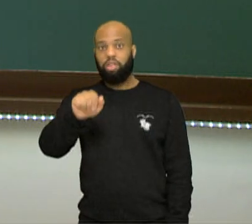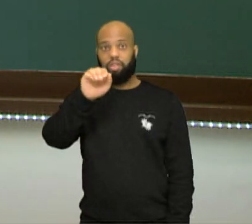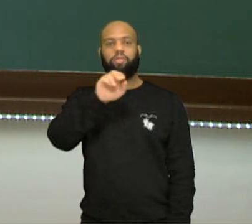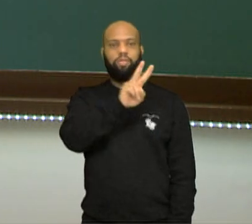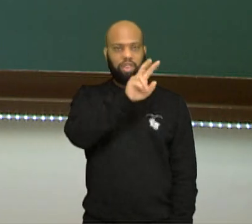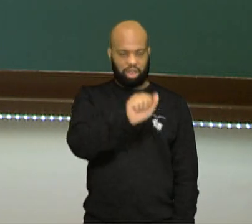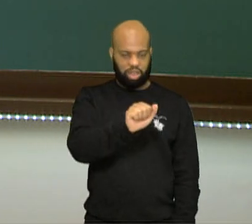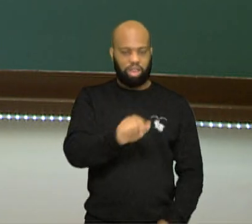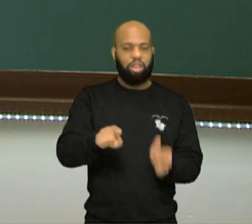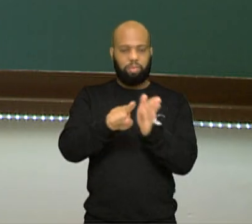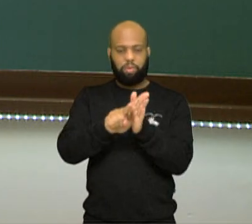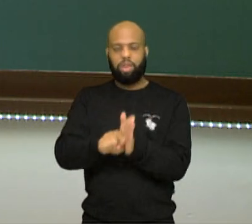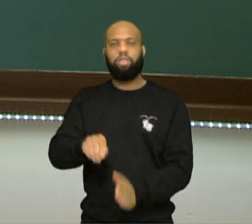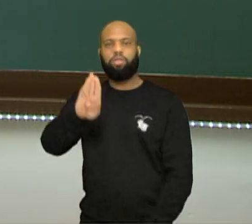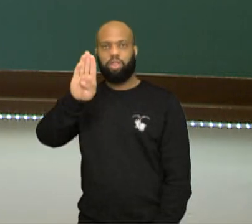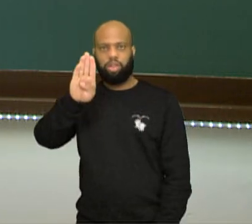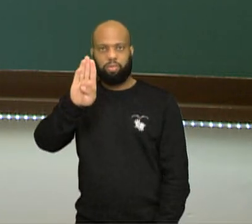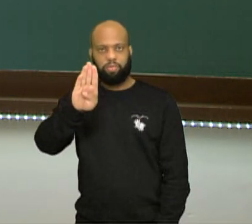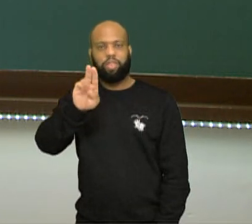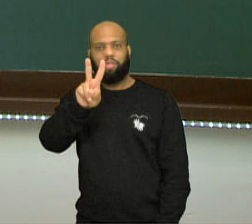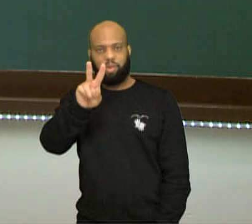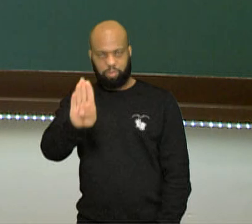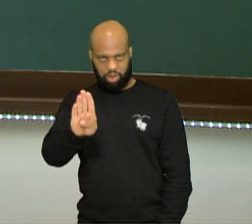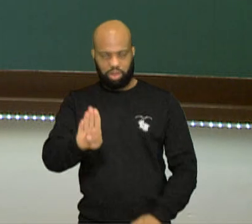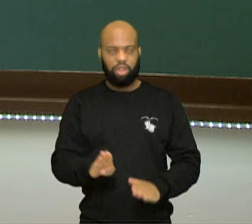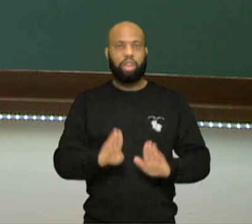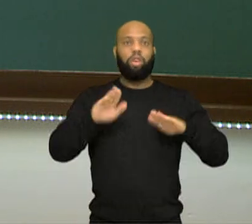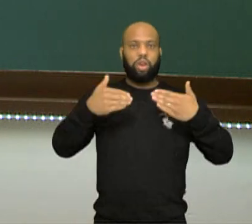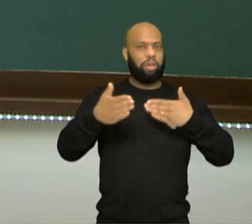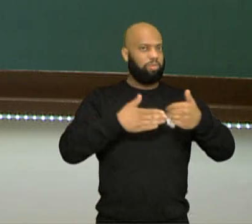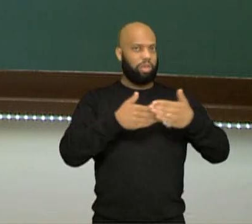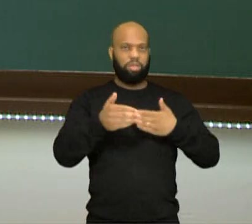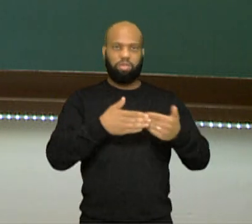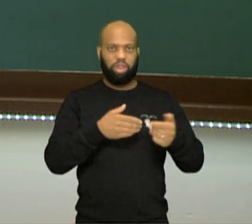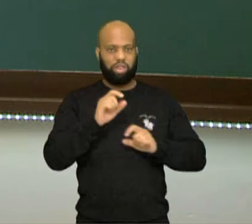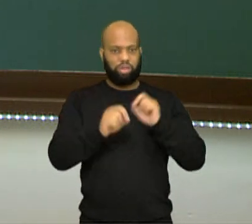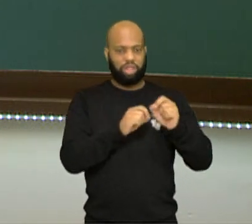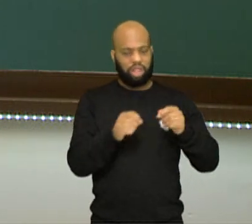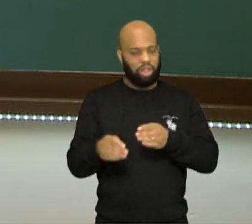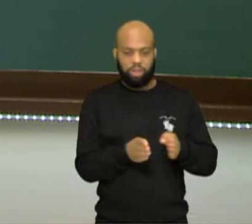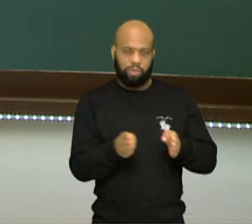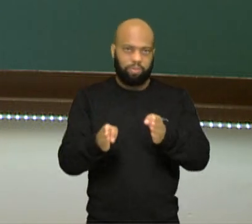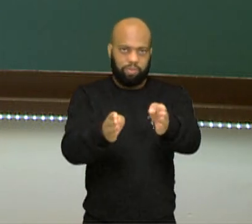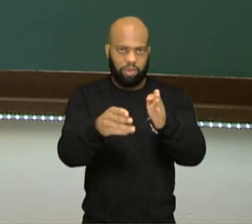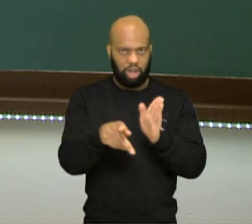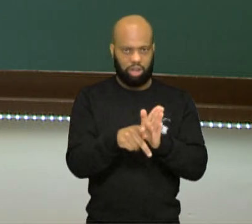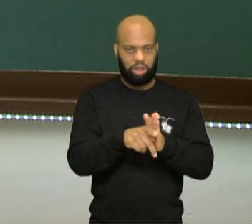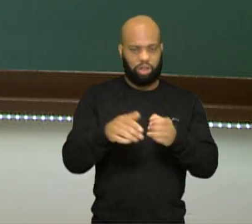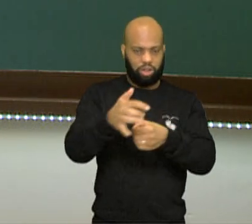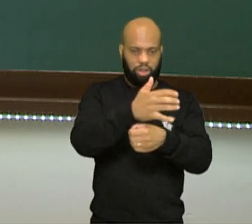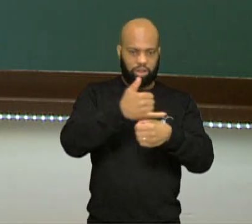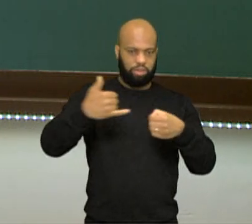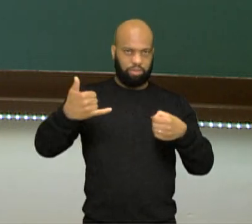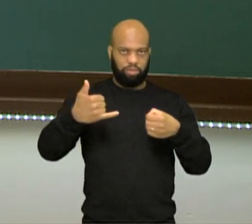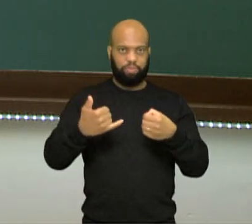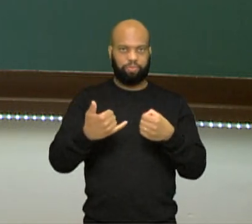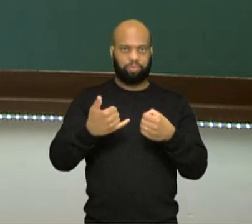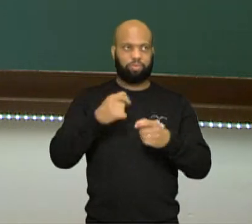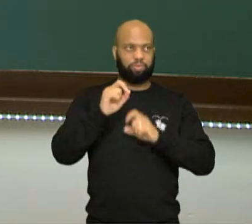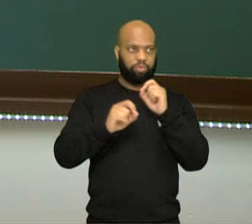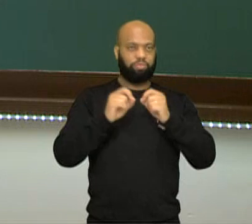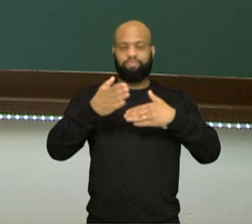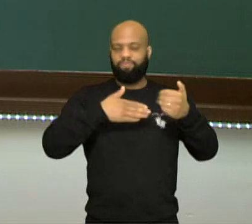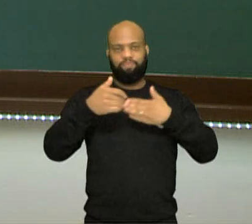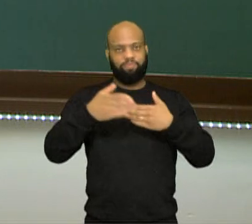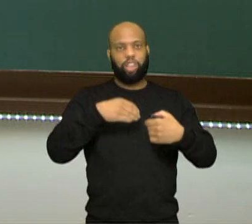independe da trajetória que você carregar a carga. Então, o trabalho mecânico é independente da trajetória do